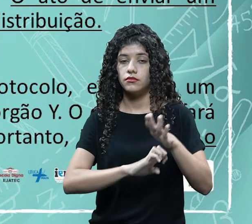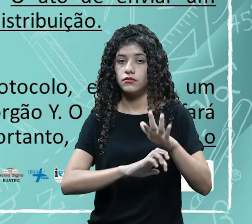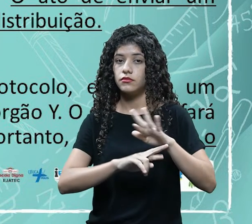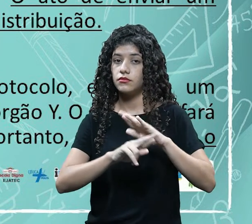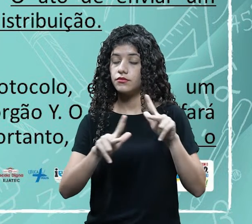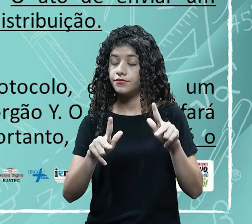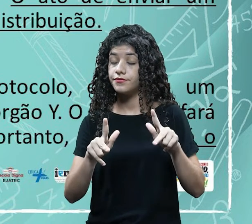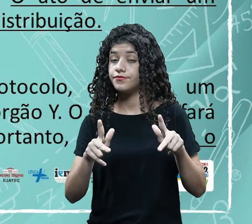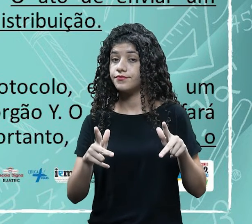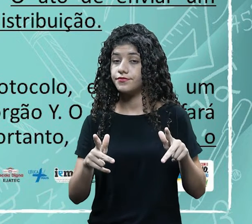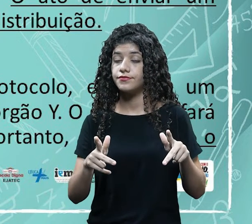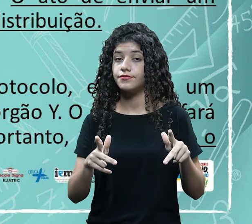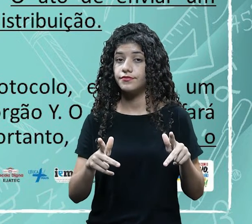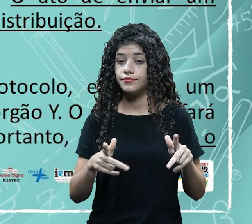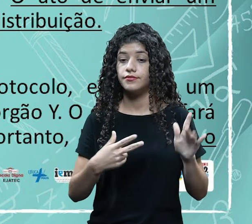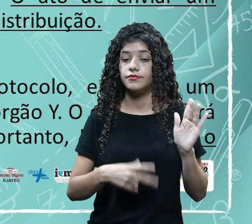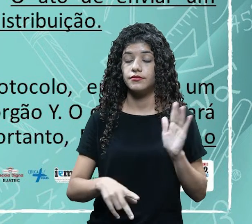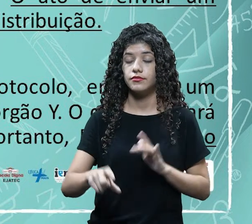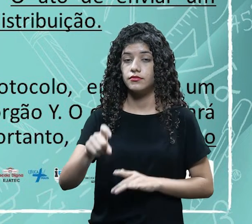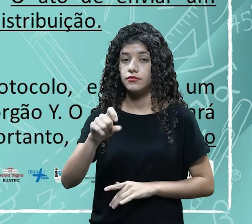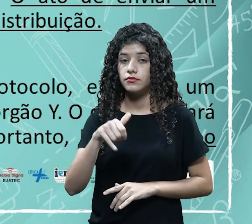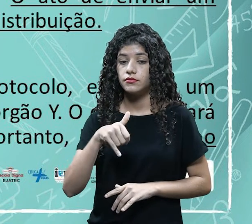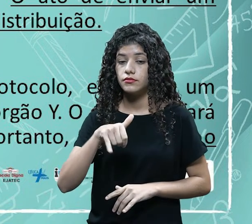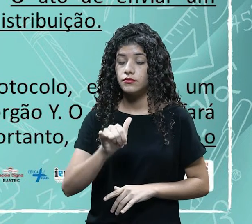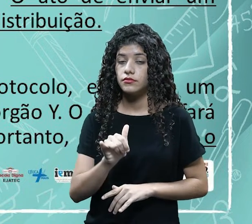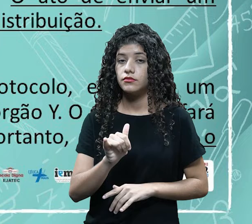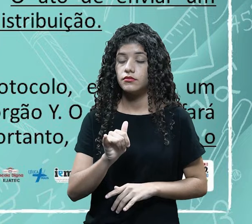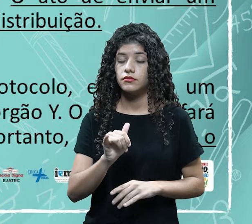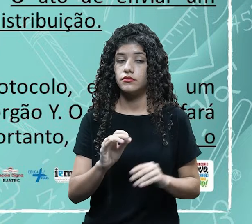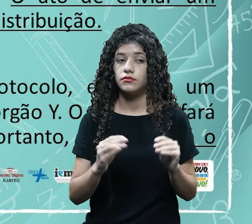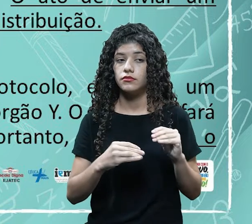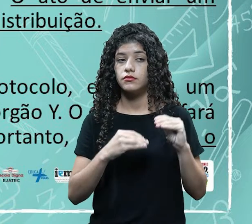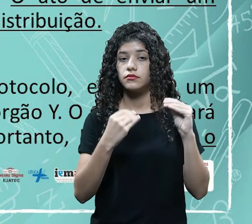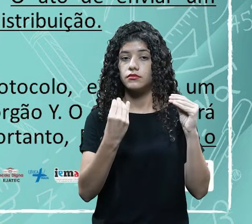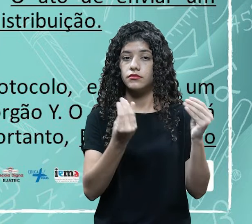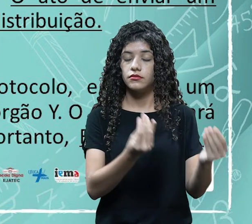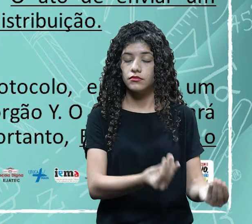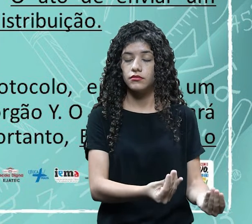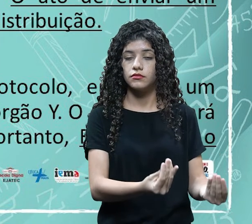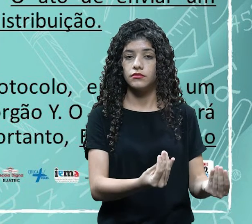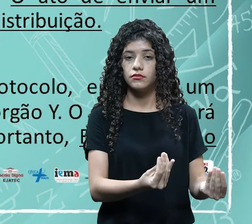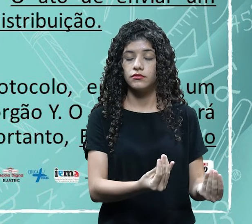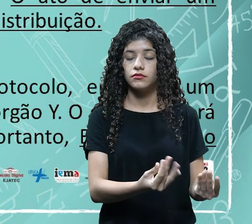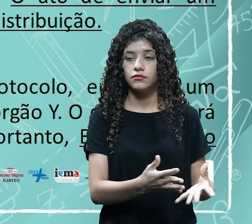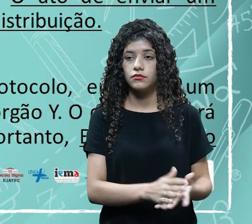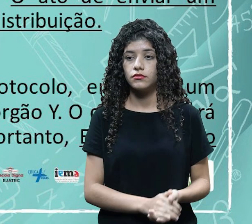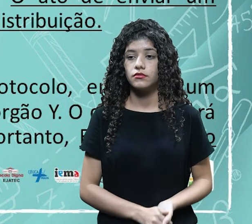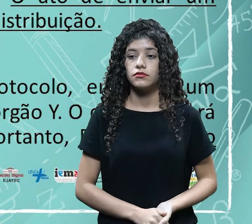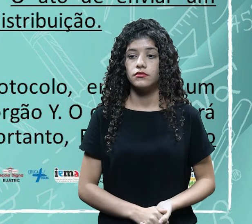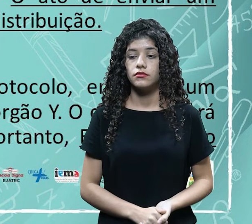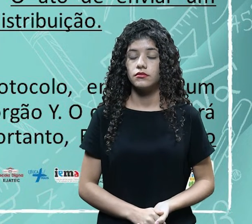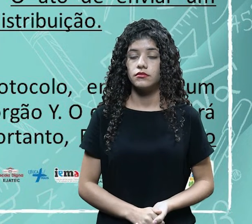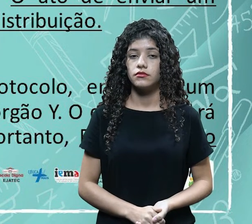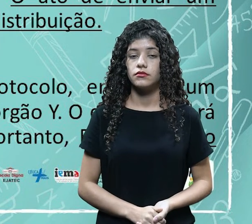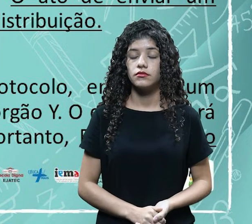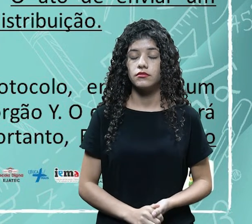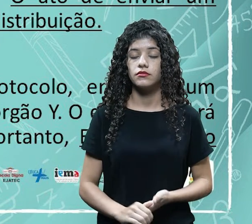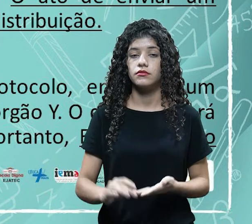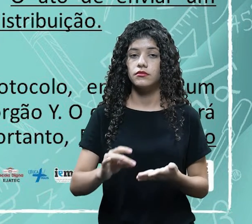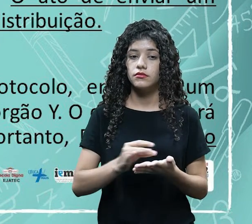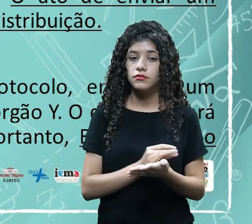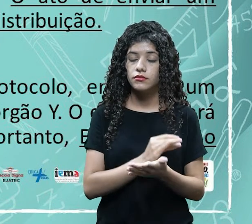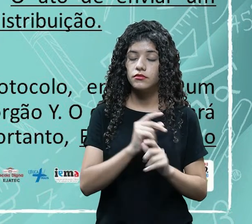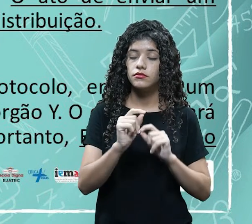um órgão diferente, né, para um órgão Y? Então, quando ele envia, quando ele entrega esse documento lá no protocolo,